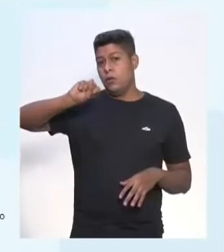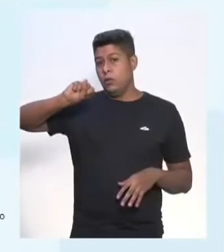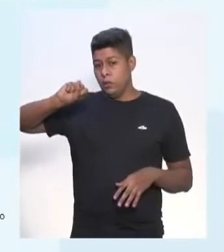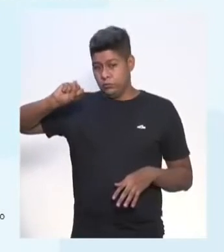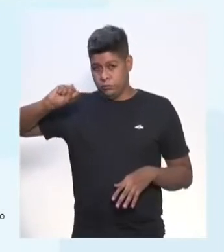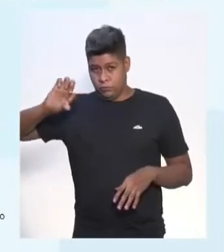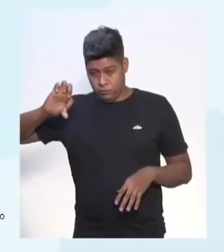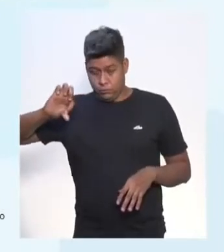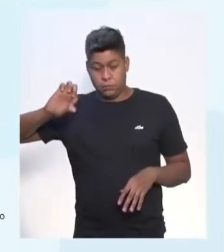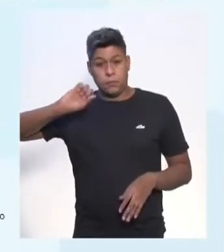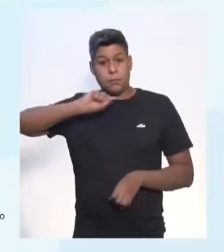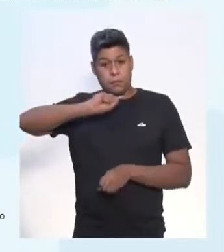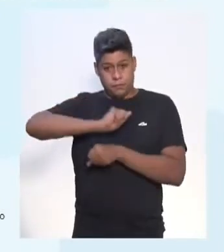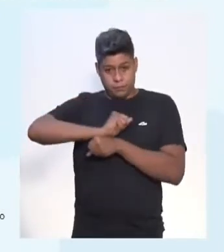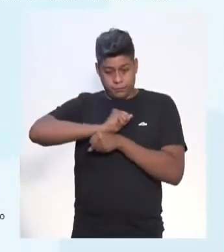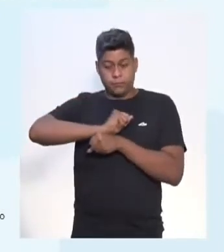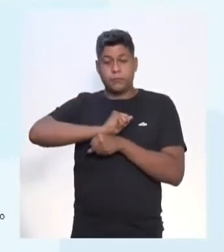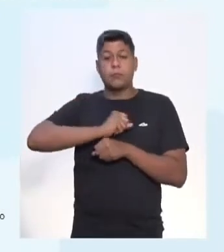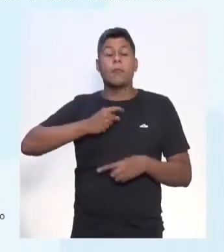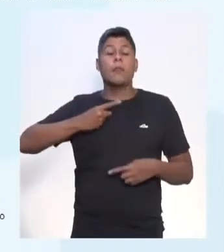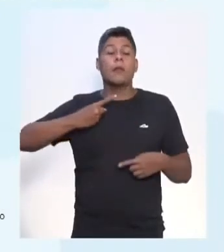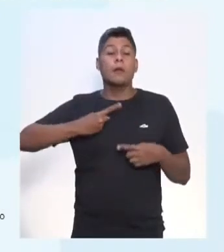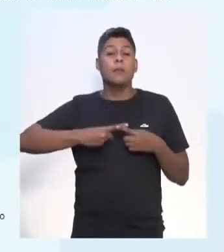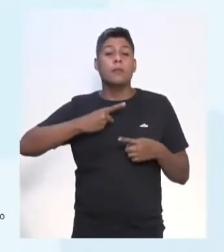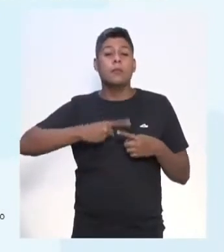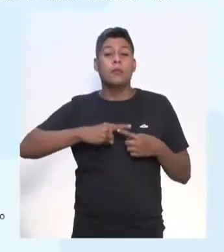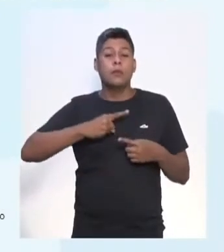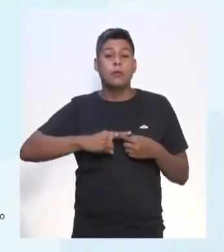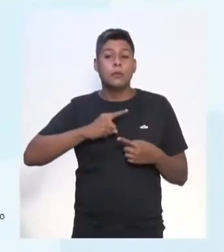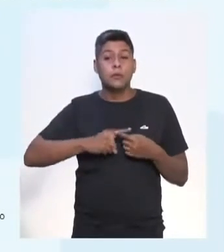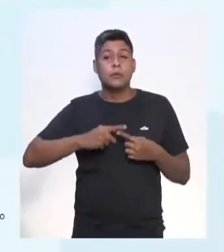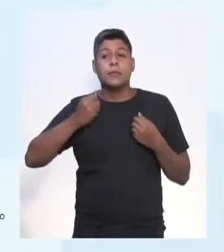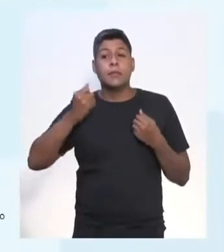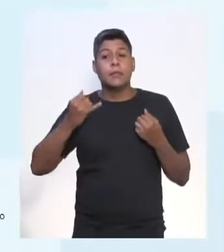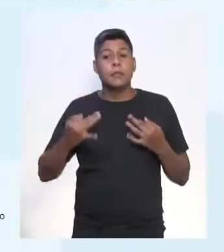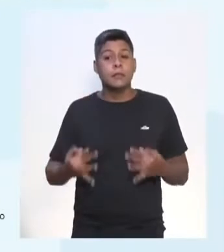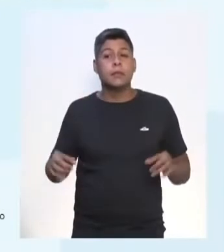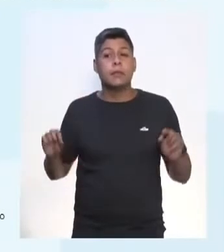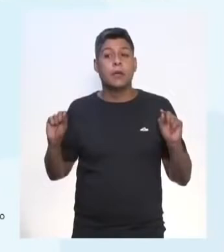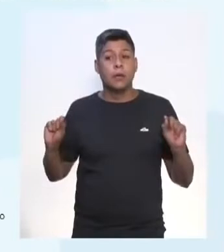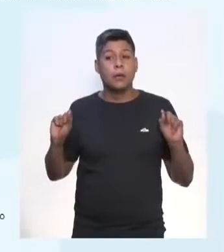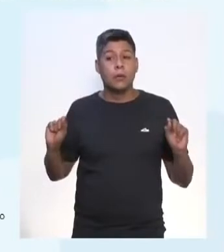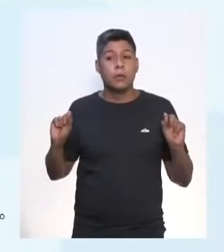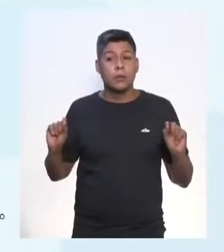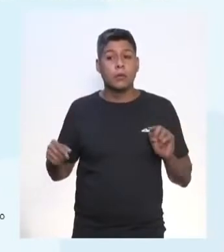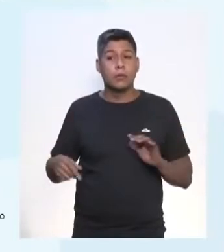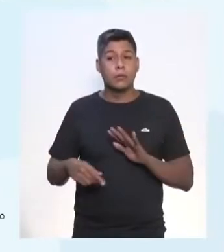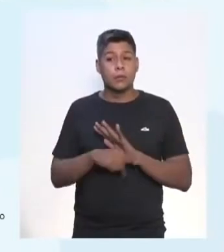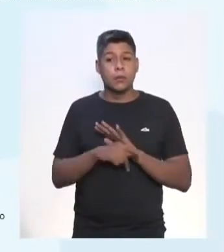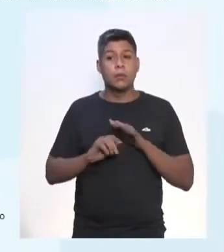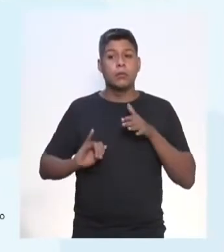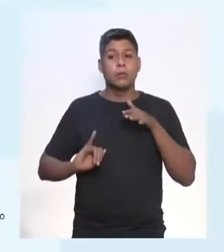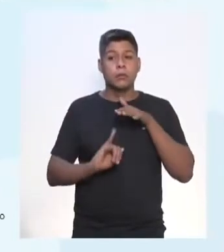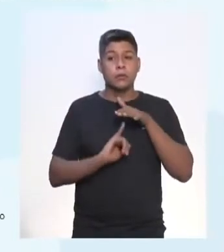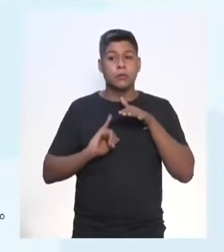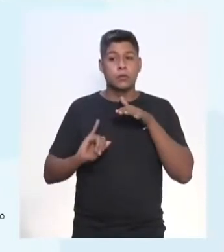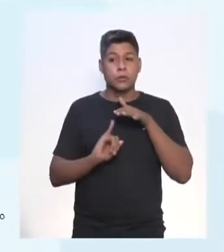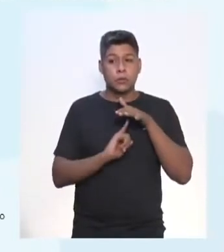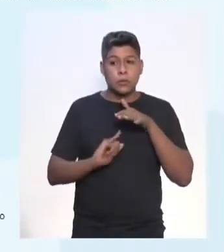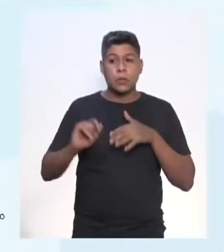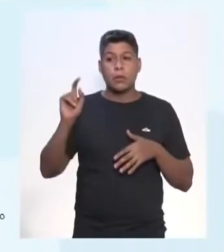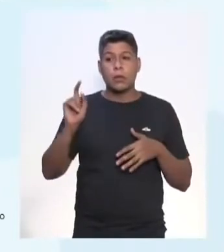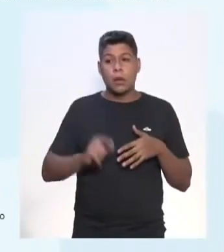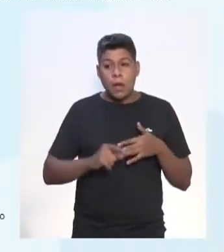1889. E aí nós paramos aqui nesse ponto, galerinha, para poder enfatizar que o gabinete institucional do Império ele